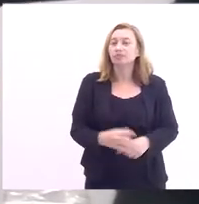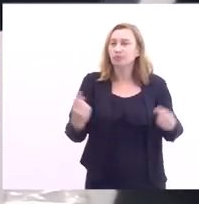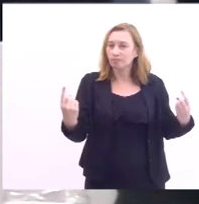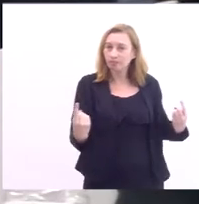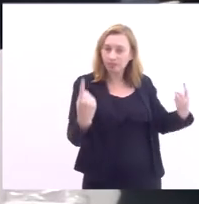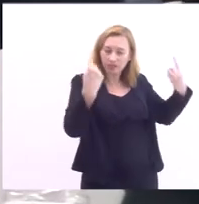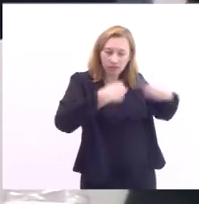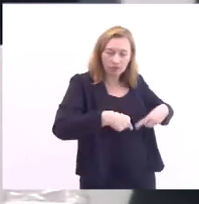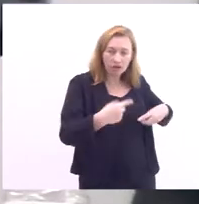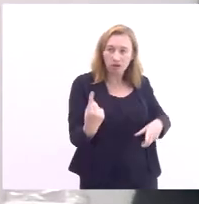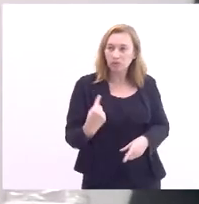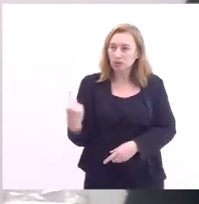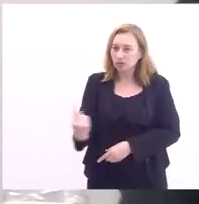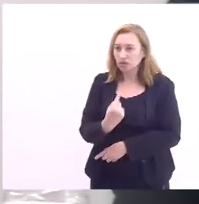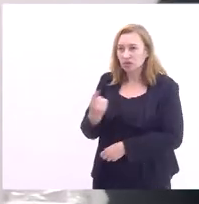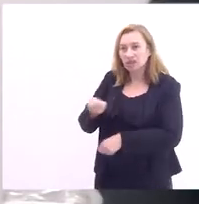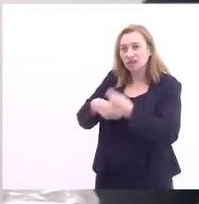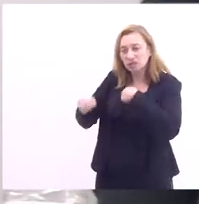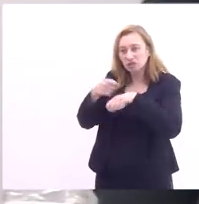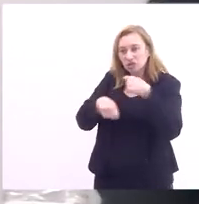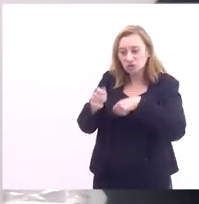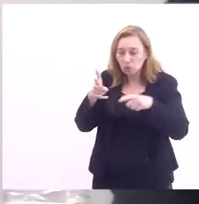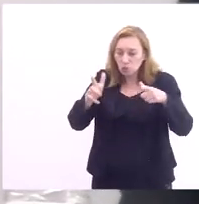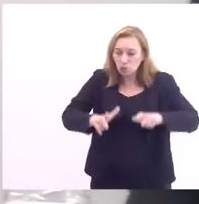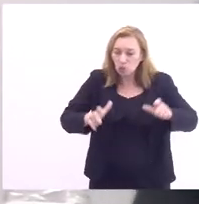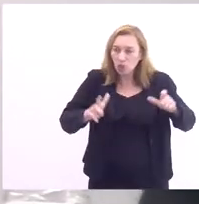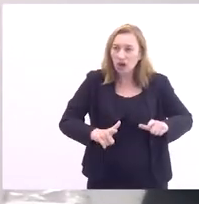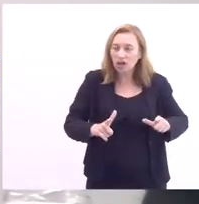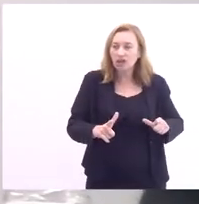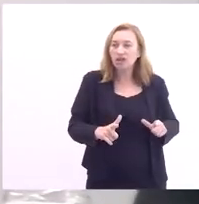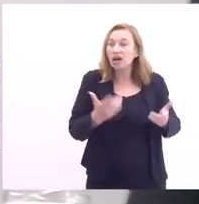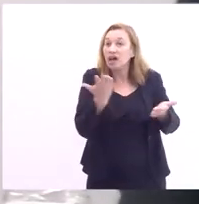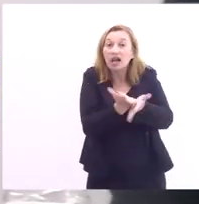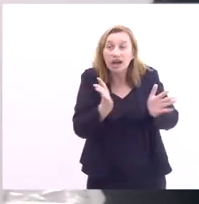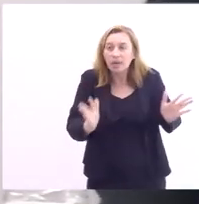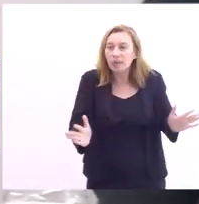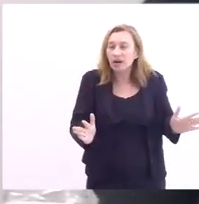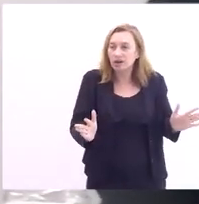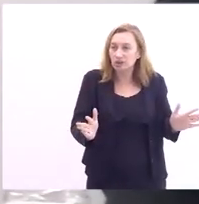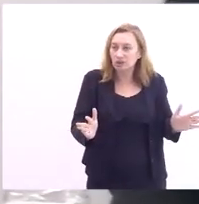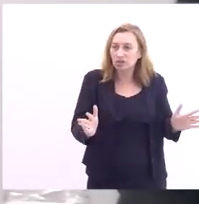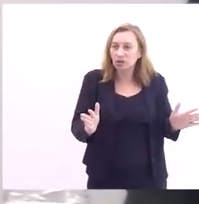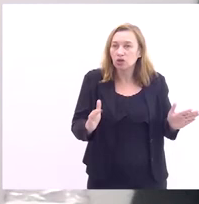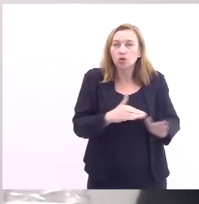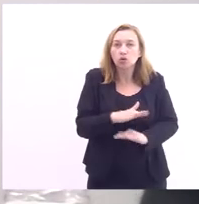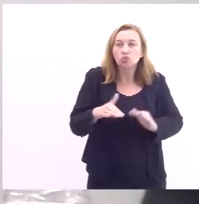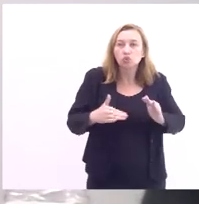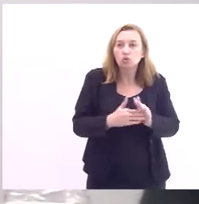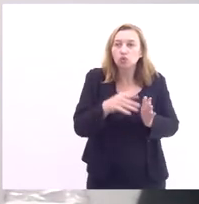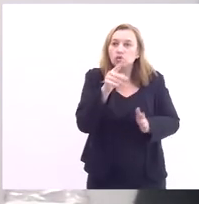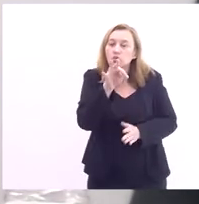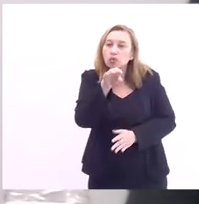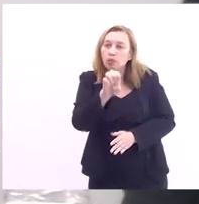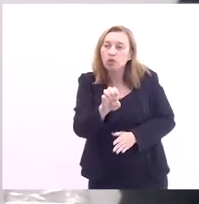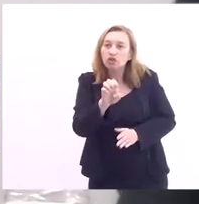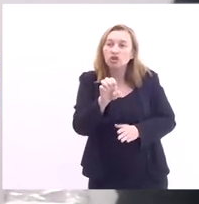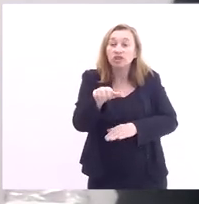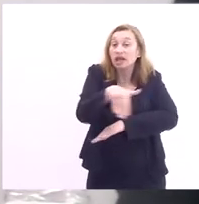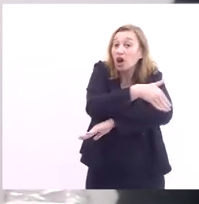para o nosso administrador regional, acabar com todos os postes que estão na